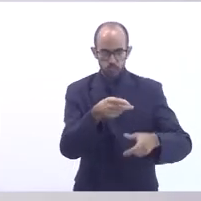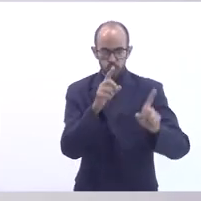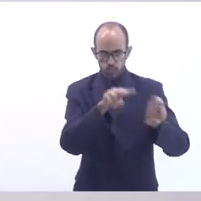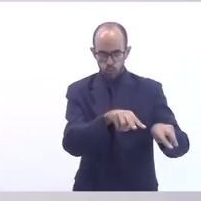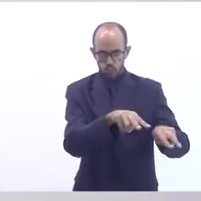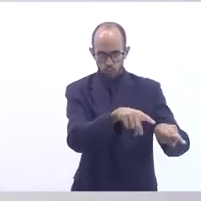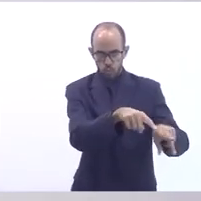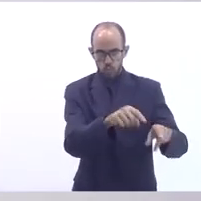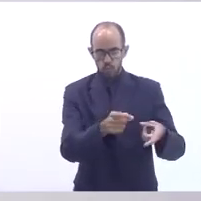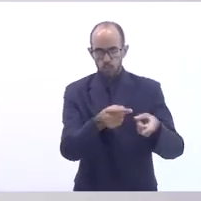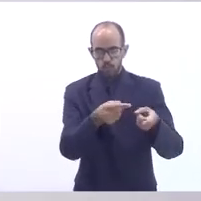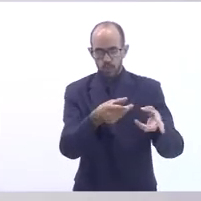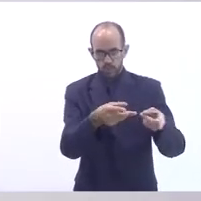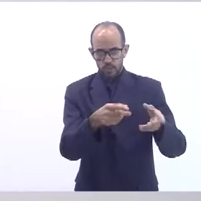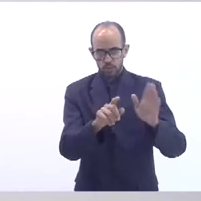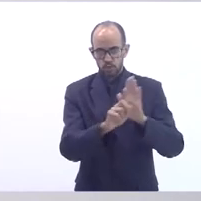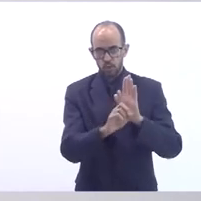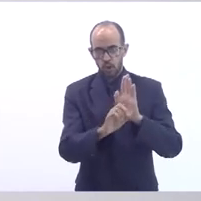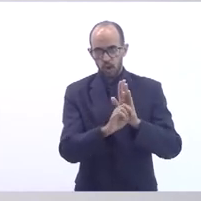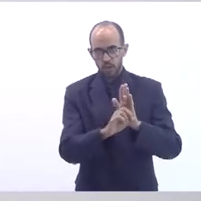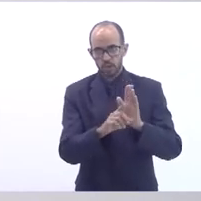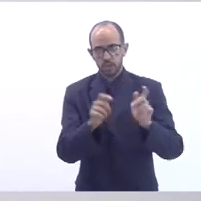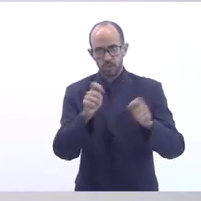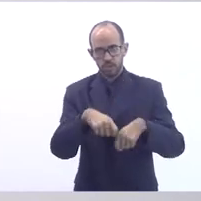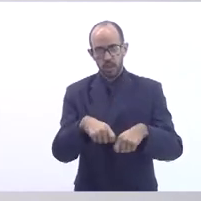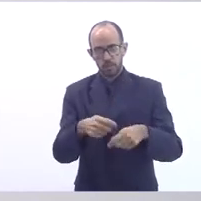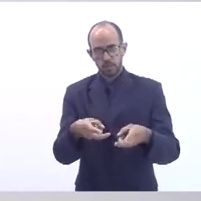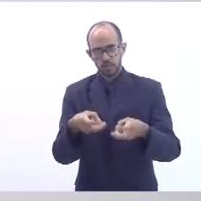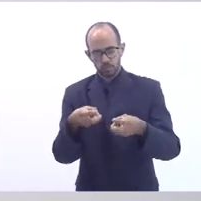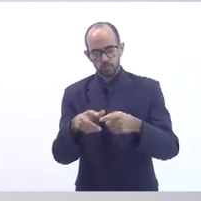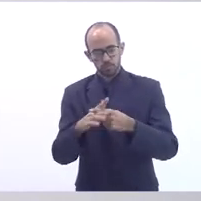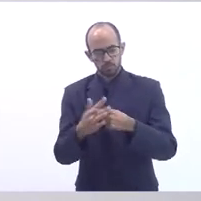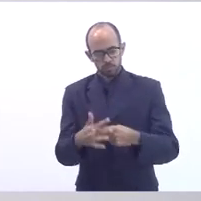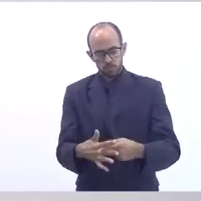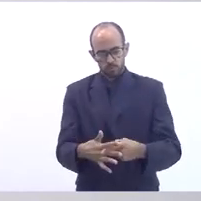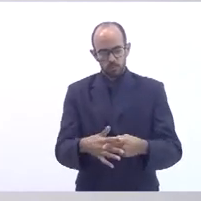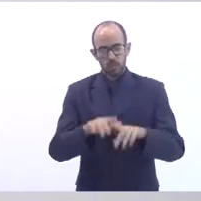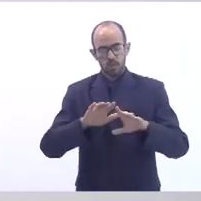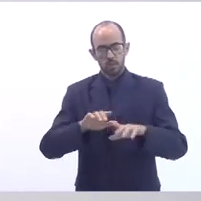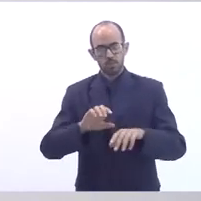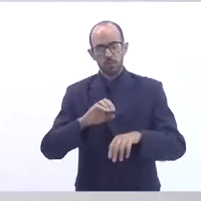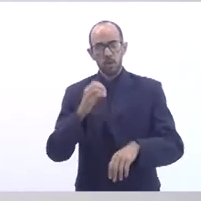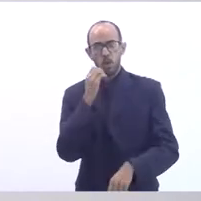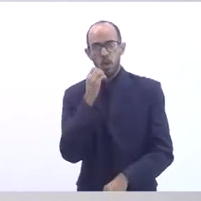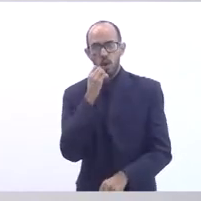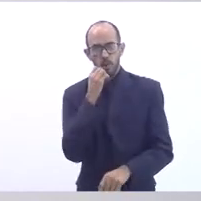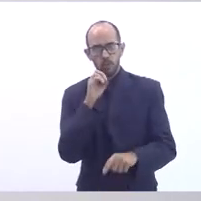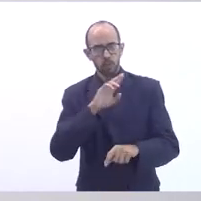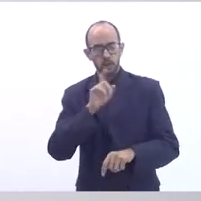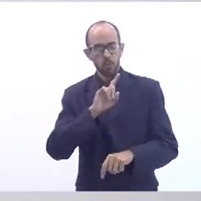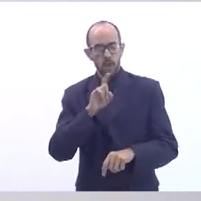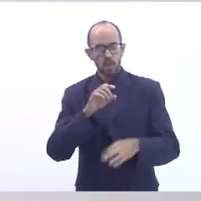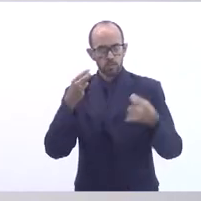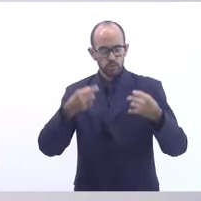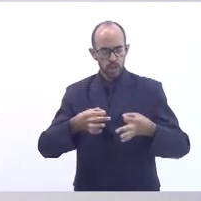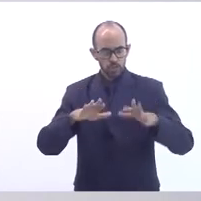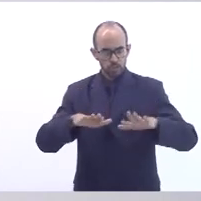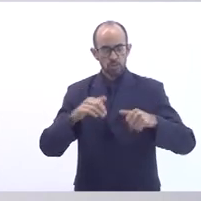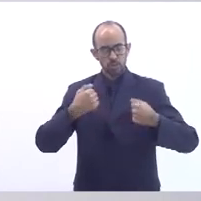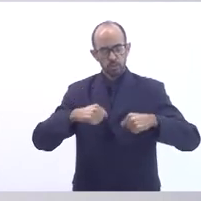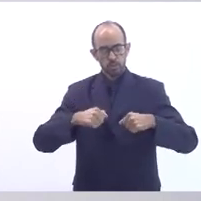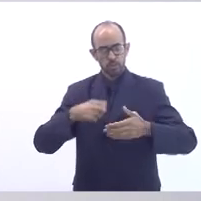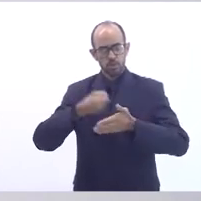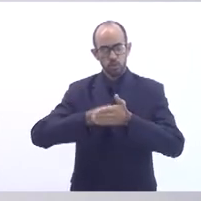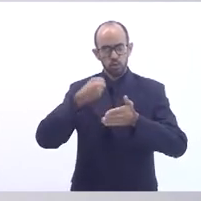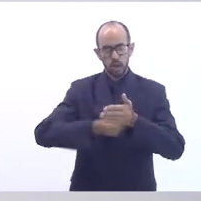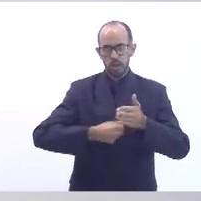drogas hoje no Rio de Janeiro podem ser reparados é bom sentido é claro que é uma não é o ideal mas a gente tem que votar em todos